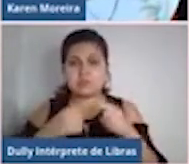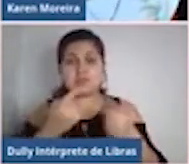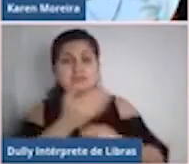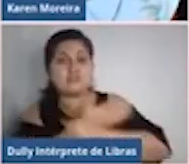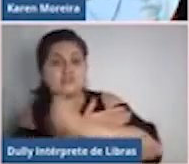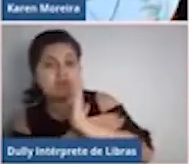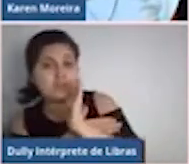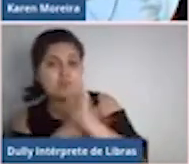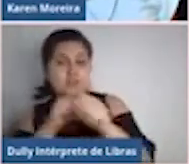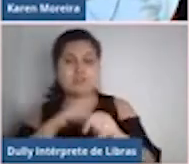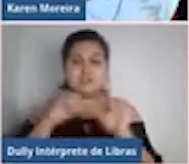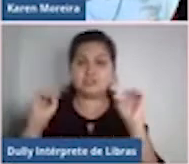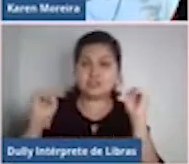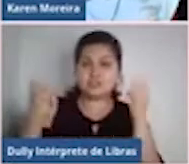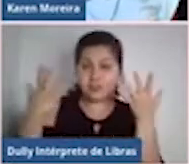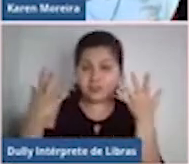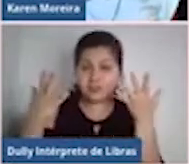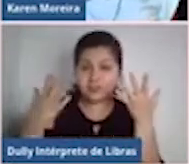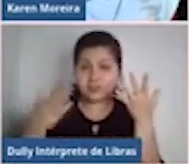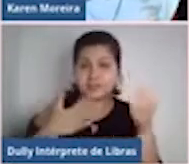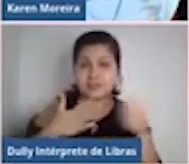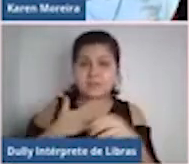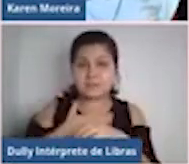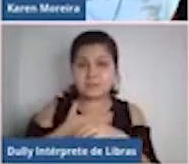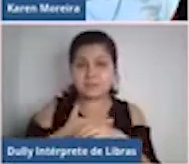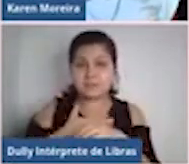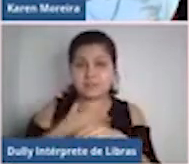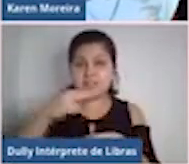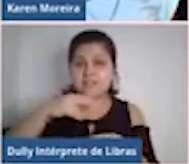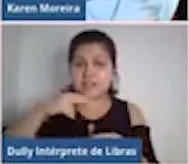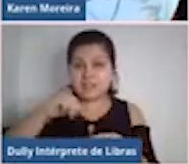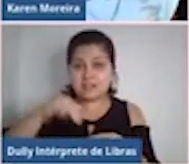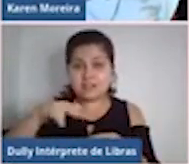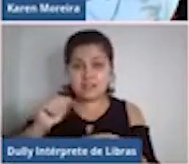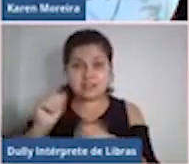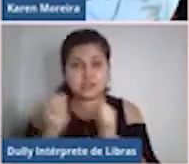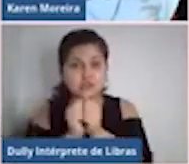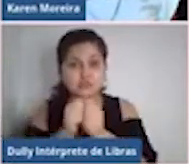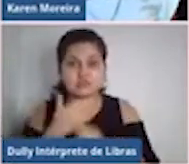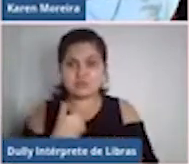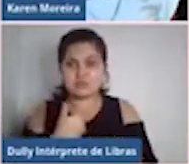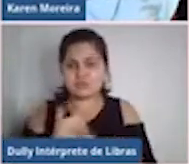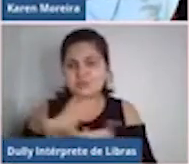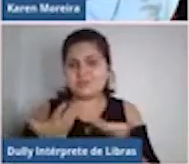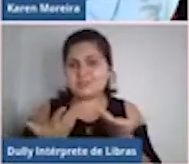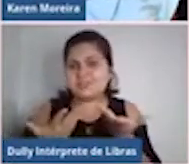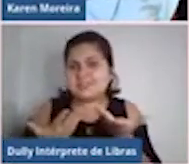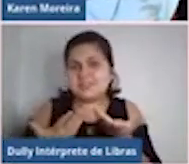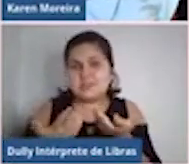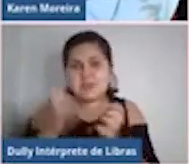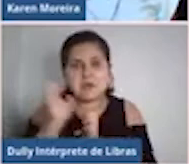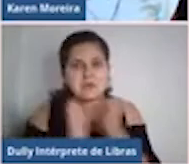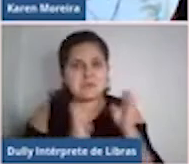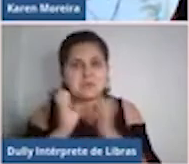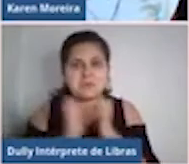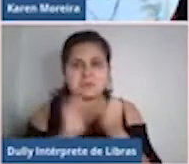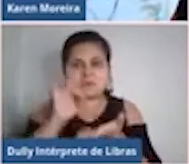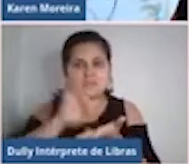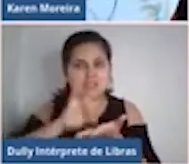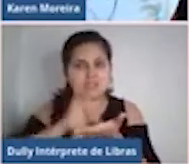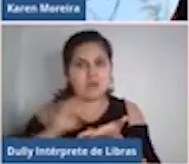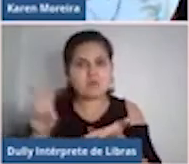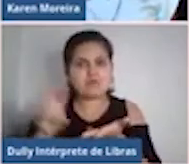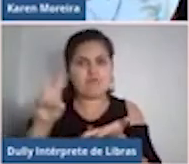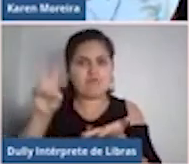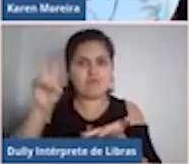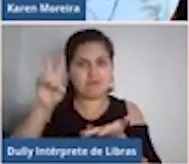tinha evento, e a Nina junto comigo. Então, assim, é uma empresa que realmente